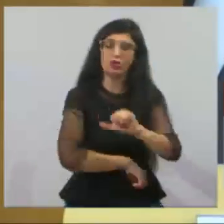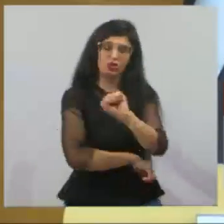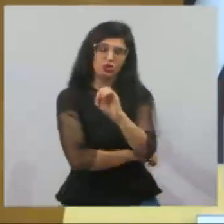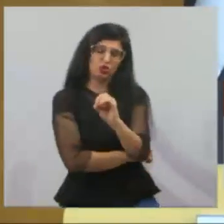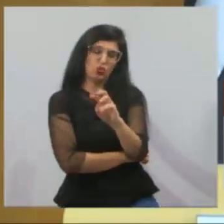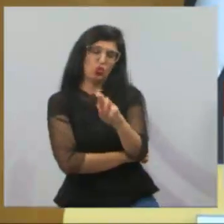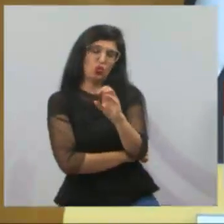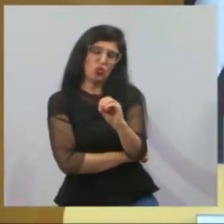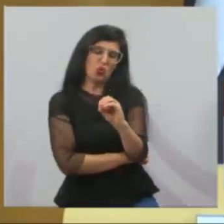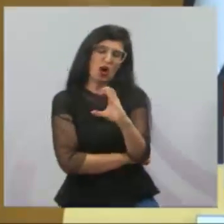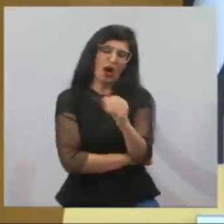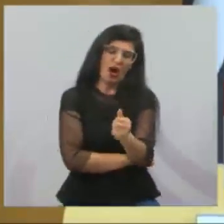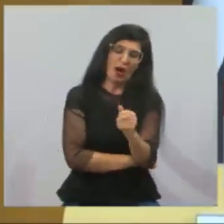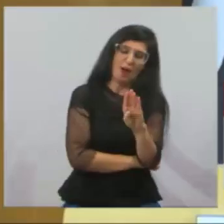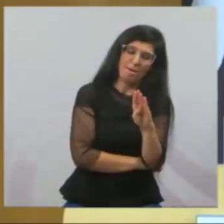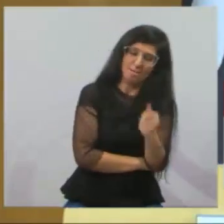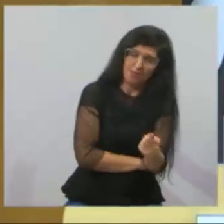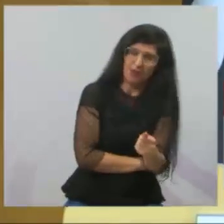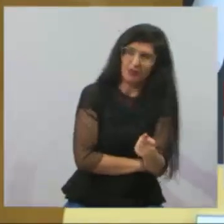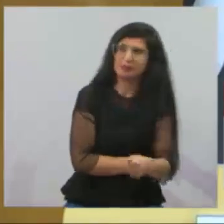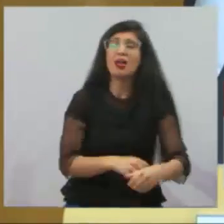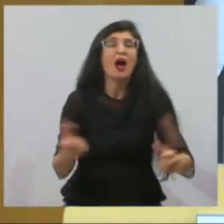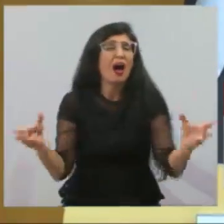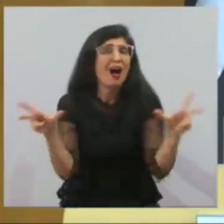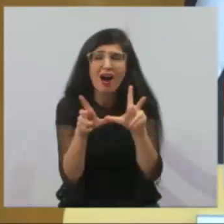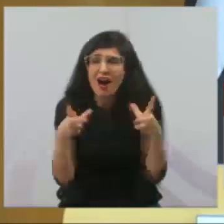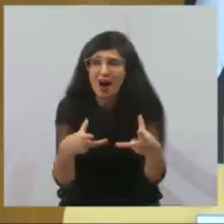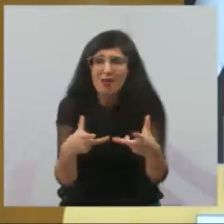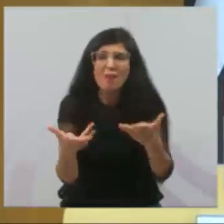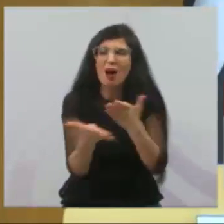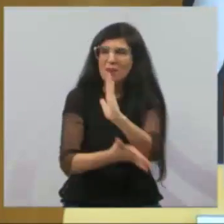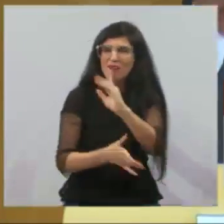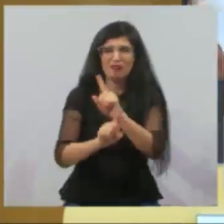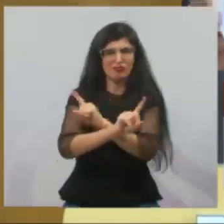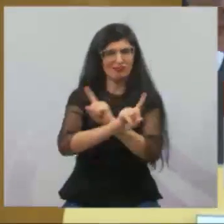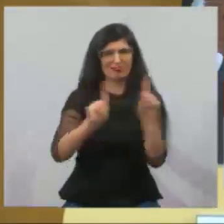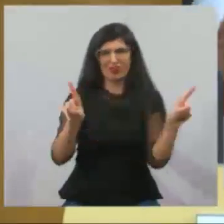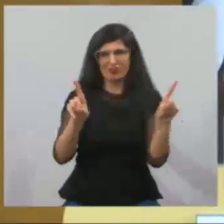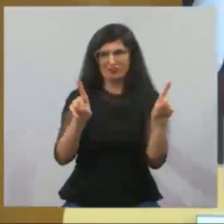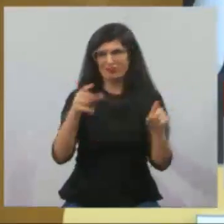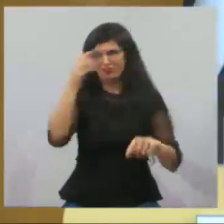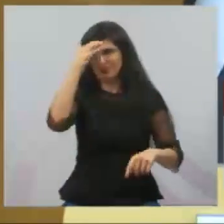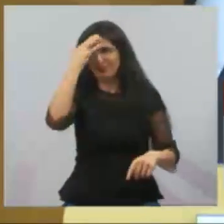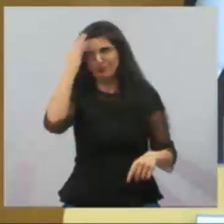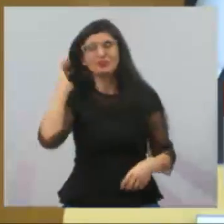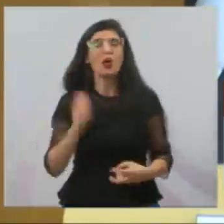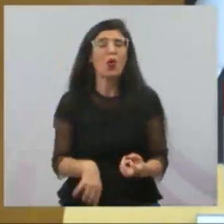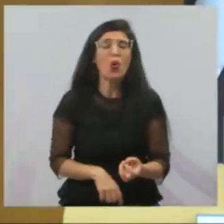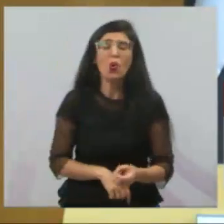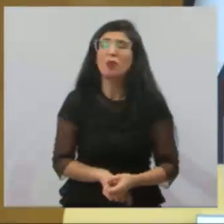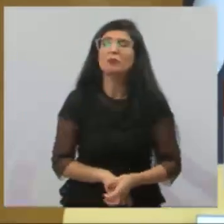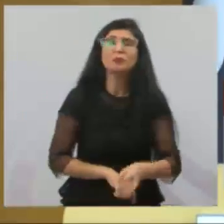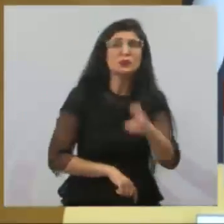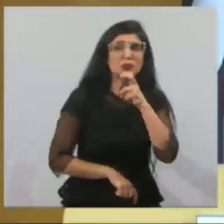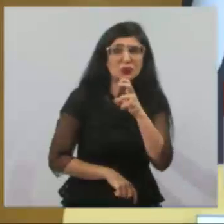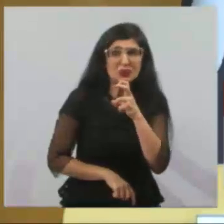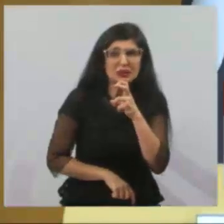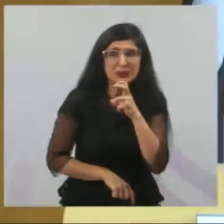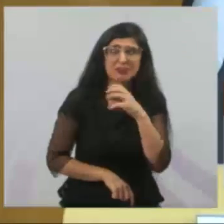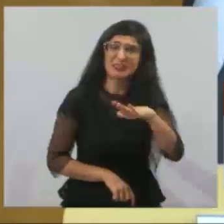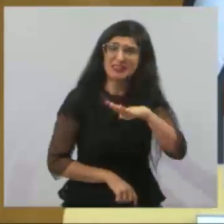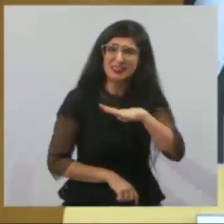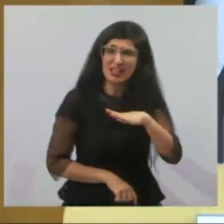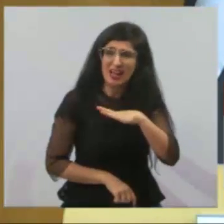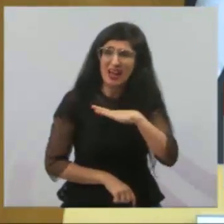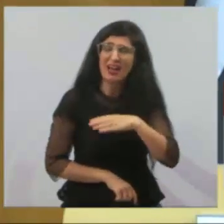para ser votação, a Câmara não aprovou. Está aqui, Sorocaba, ela tem 365 anos, mais